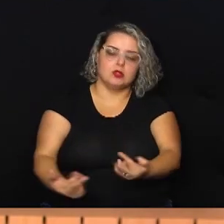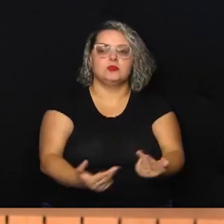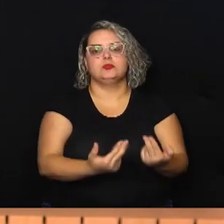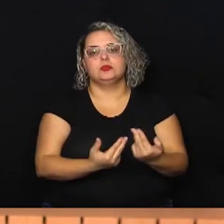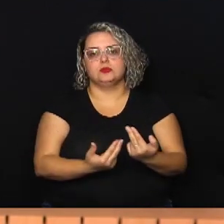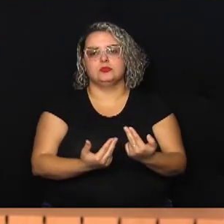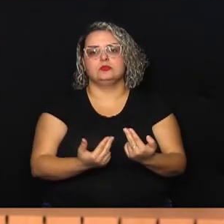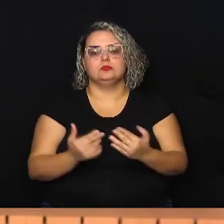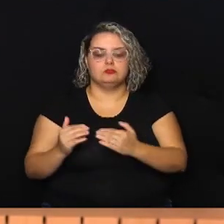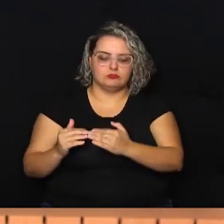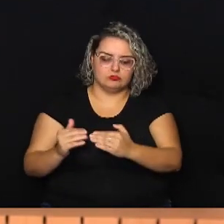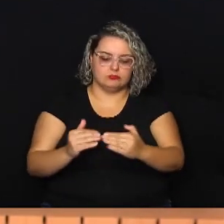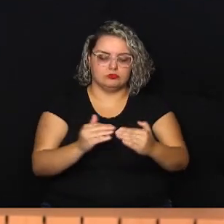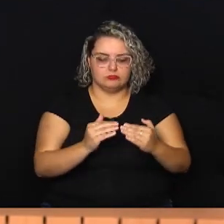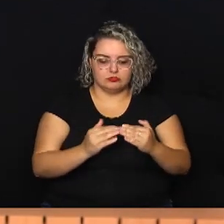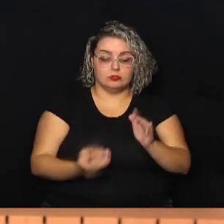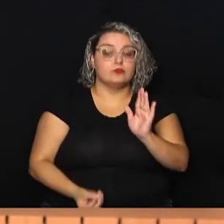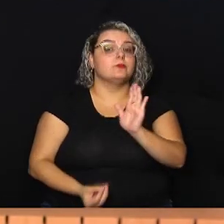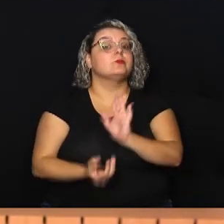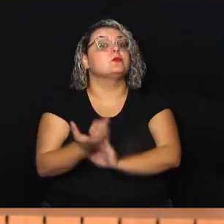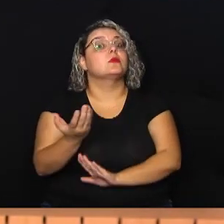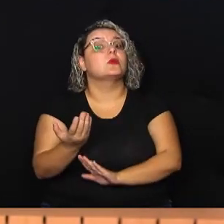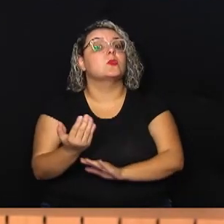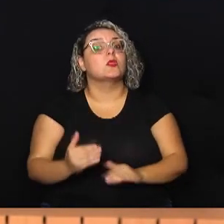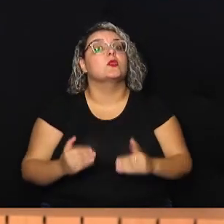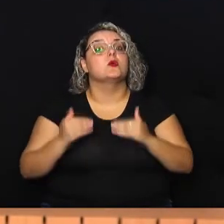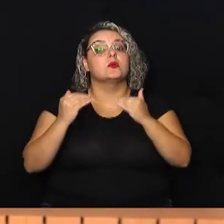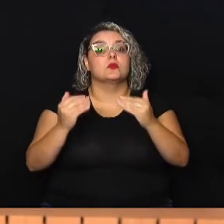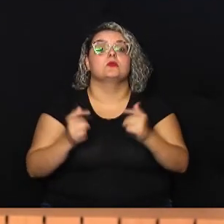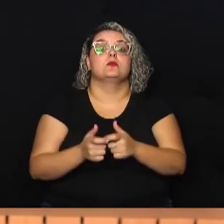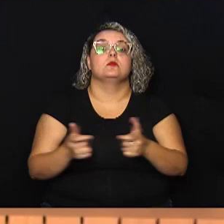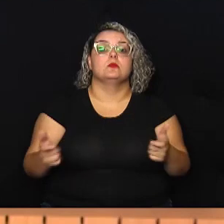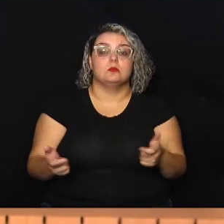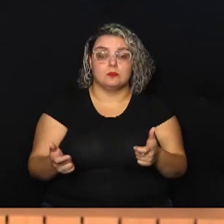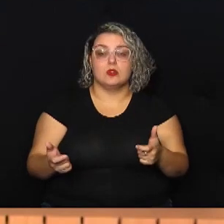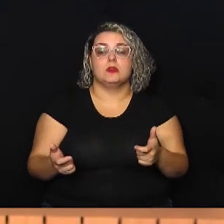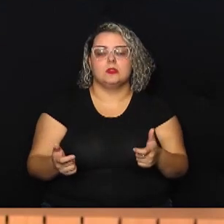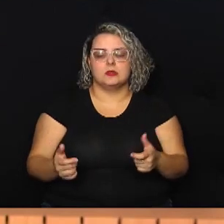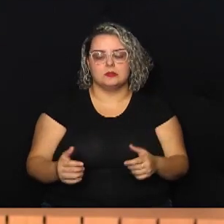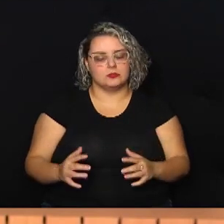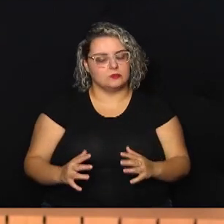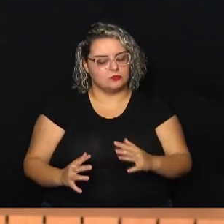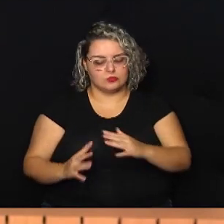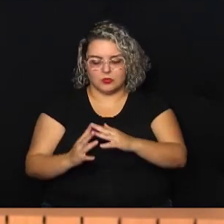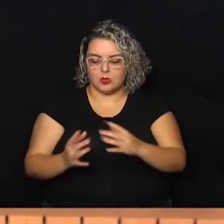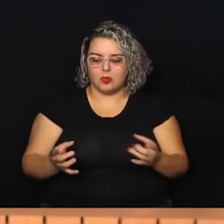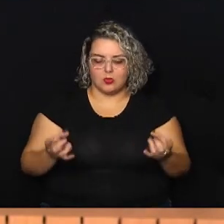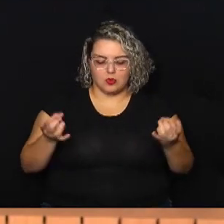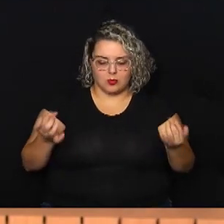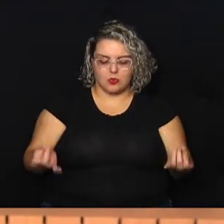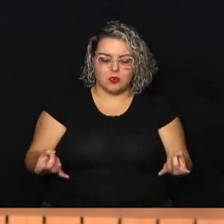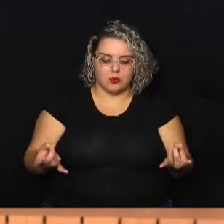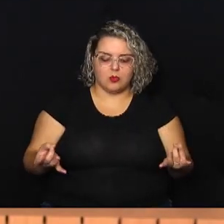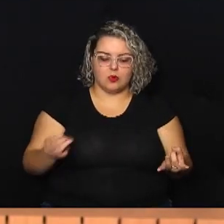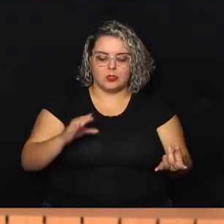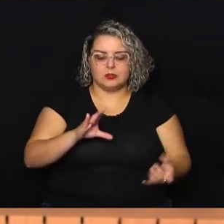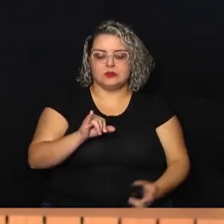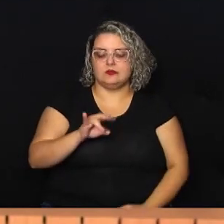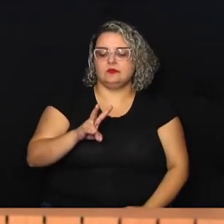si e estabelecer um nível mais elevado de civilização holística e de perene